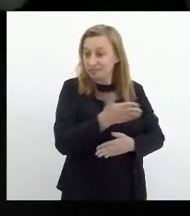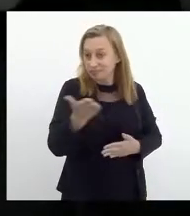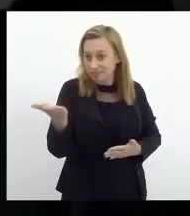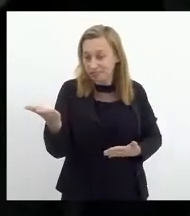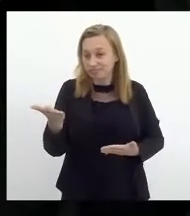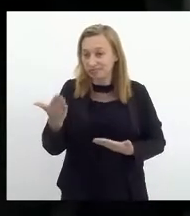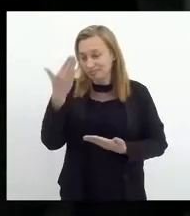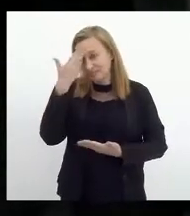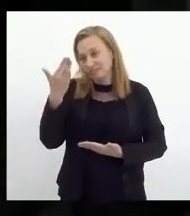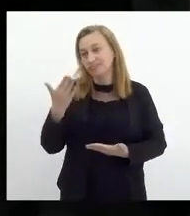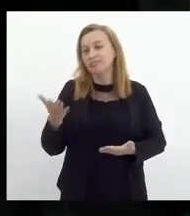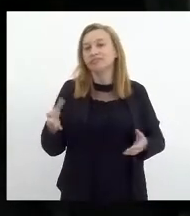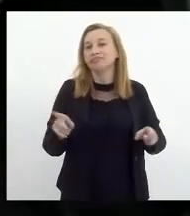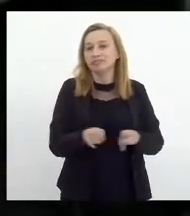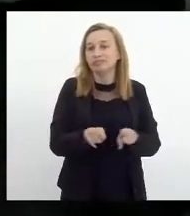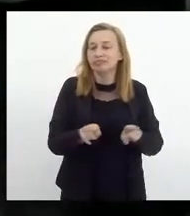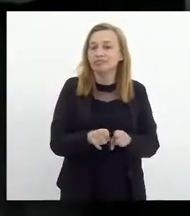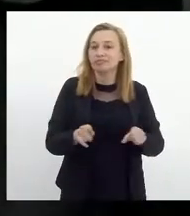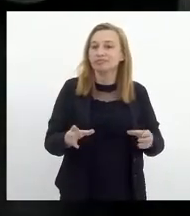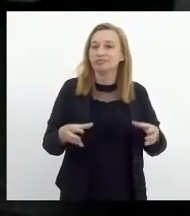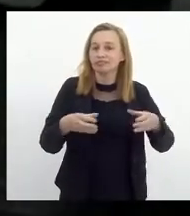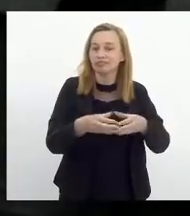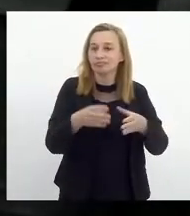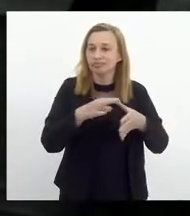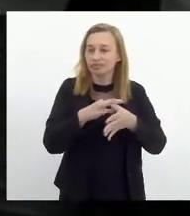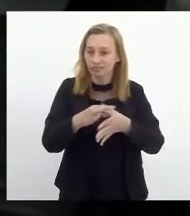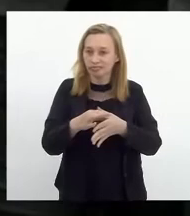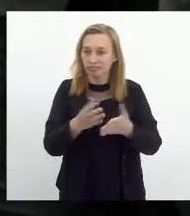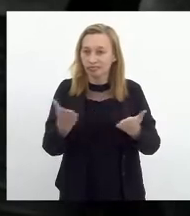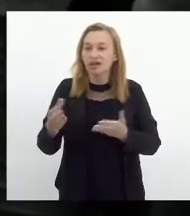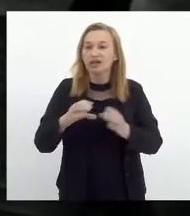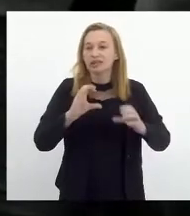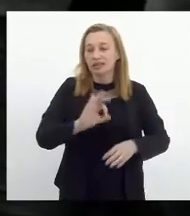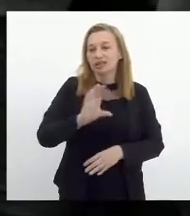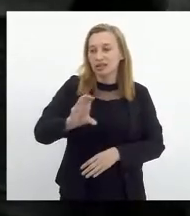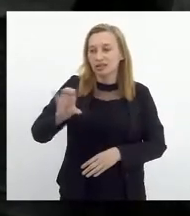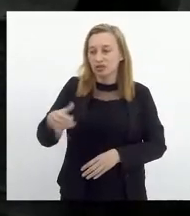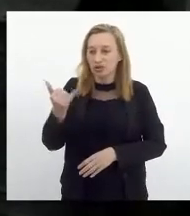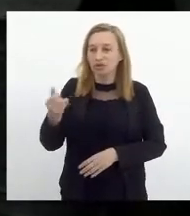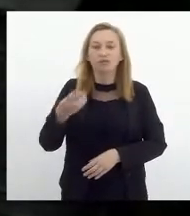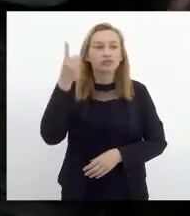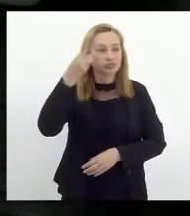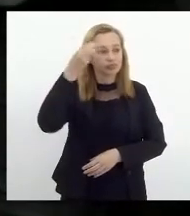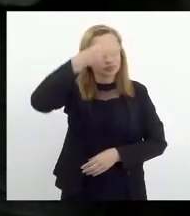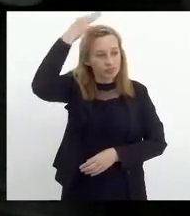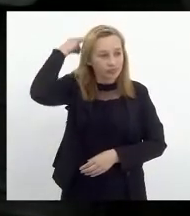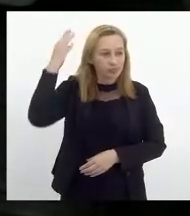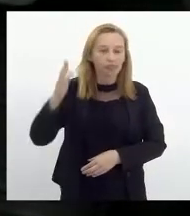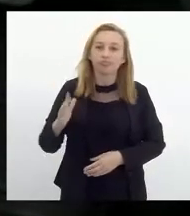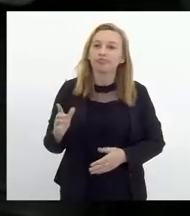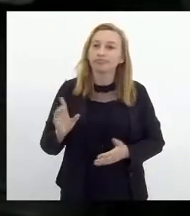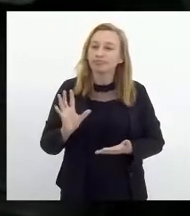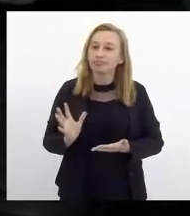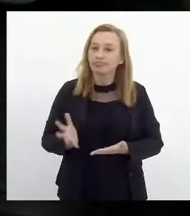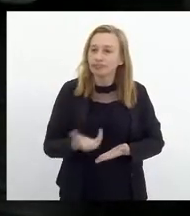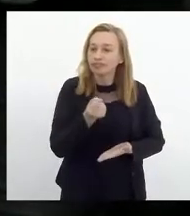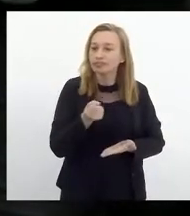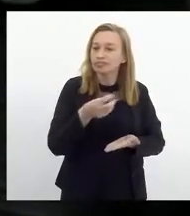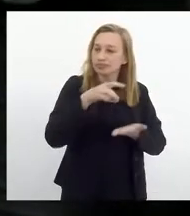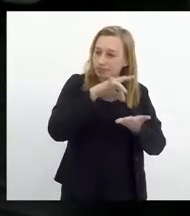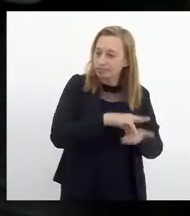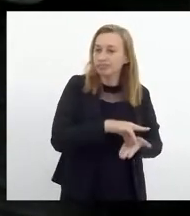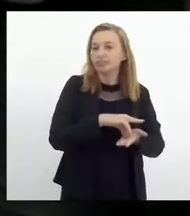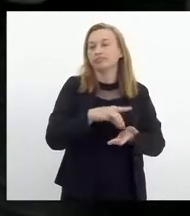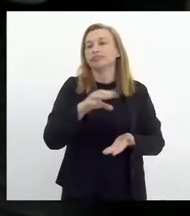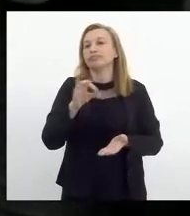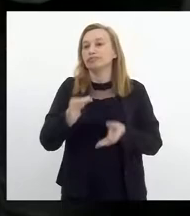os membros das comissões, especial CCJ aqui com o deputado Márcio Pacheco, que a gente está resgatando, na realidade, uma injustiça que foi